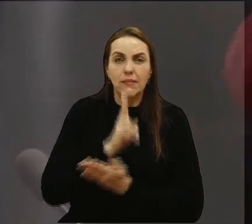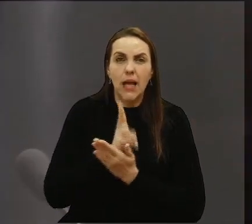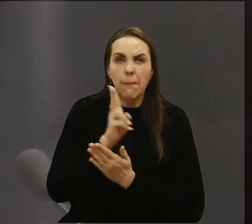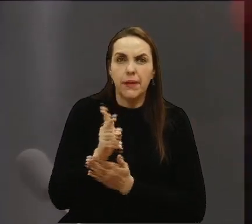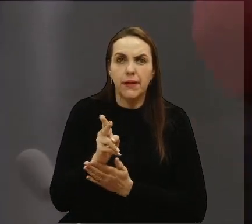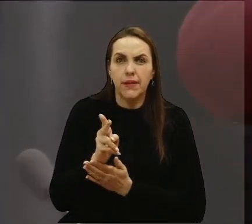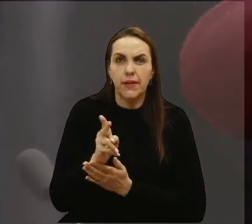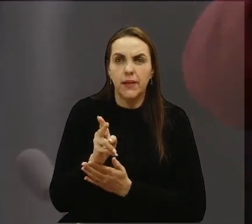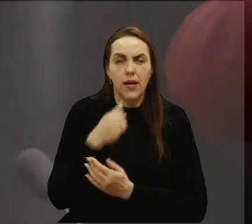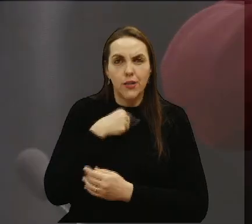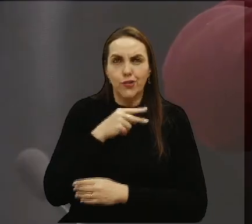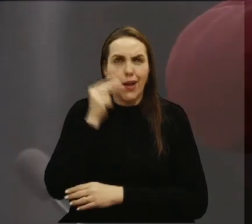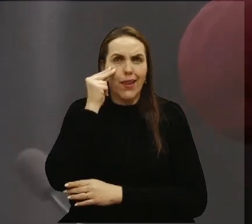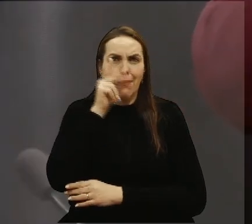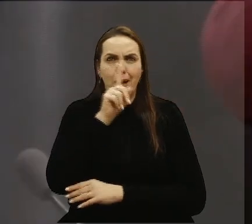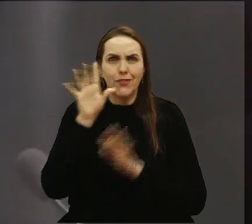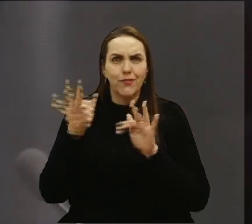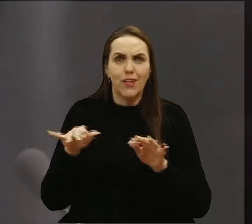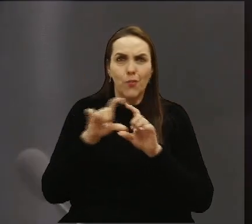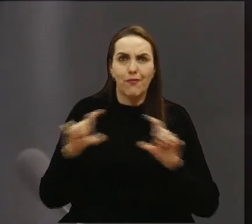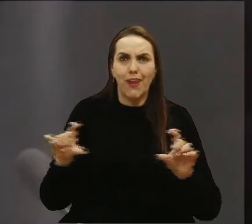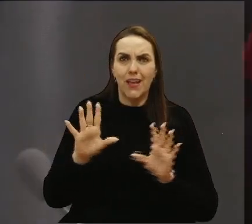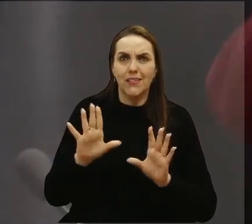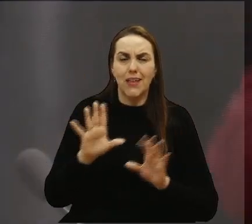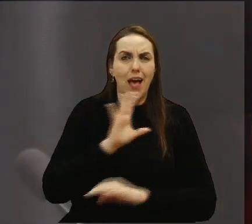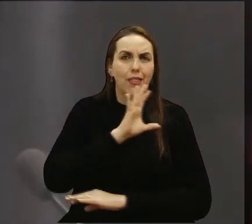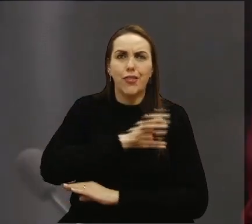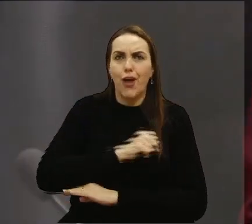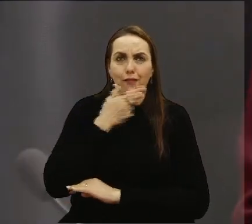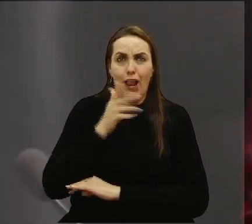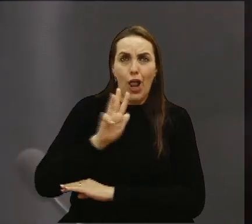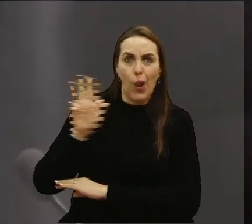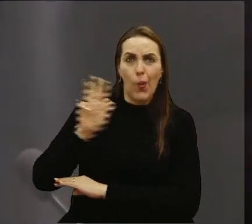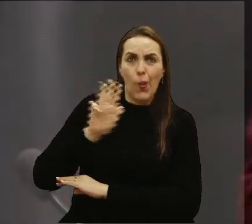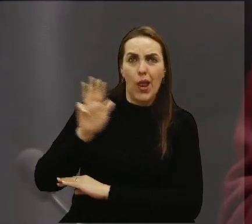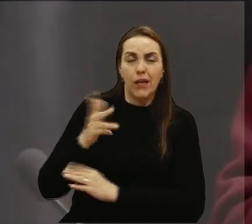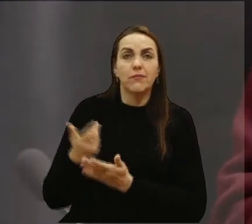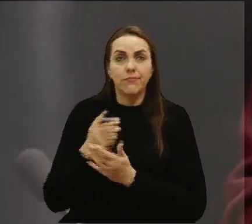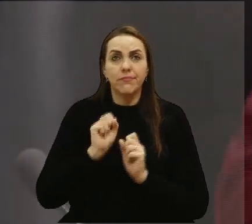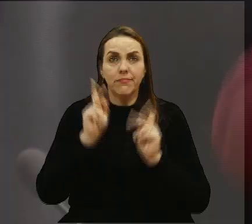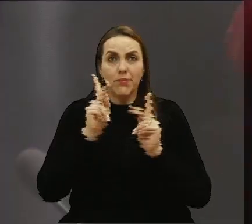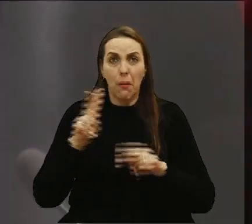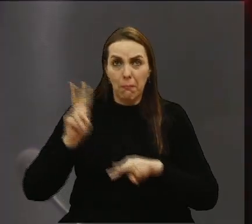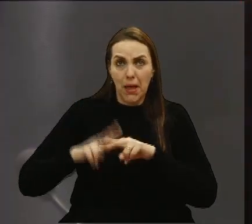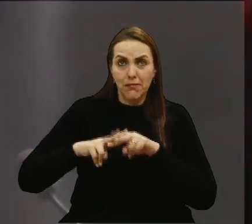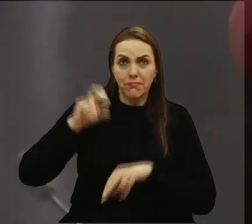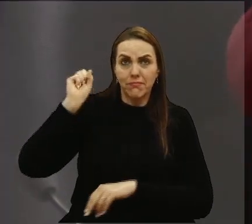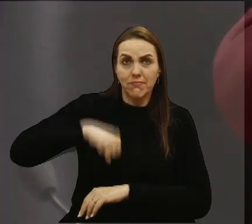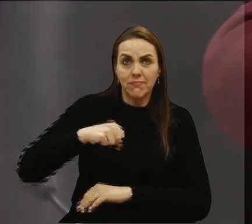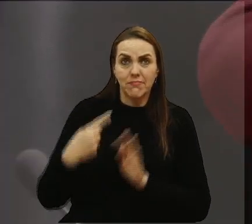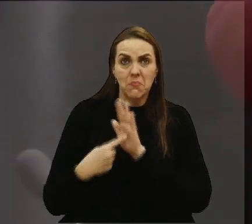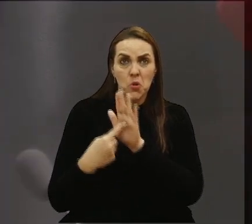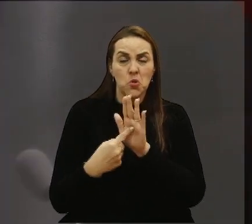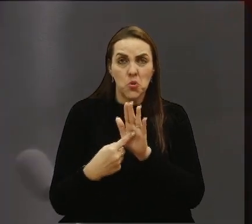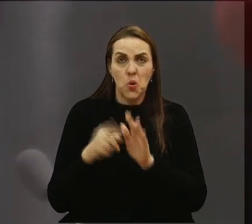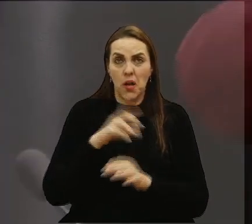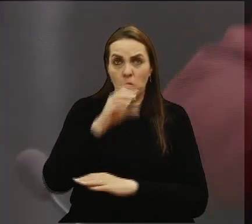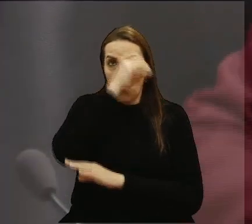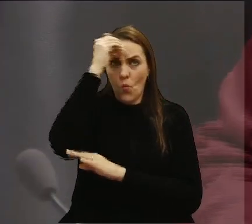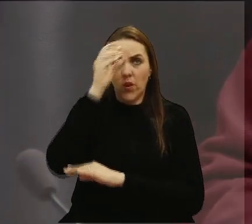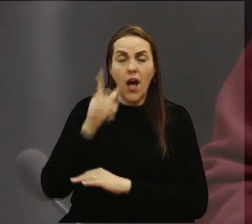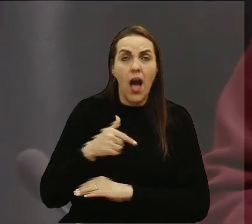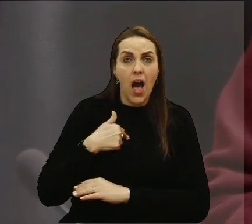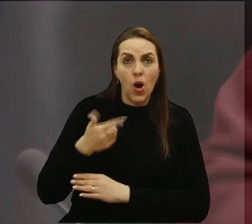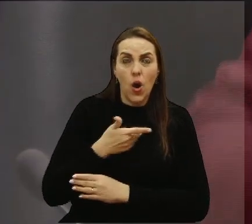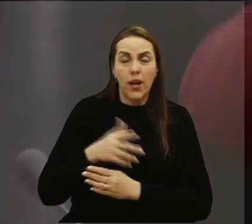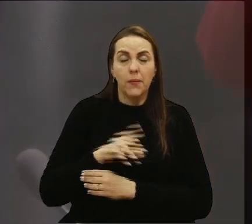eu só quero terminar com uma frase, né, que eles adoram falar do Lula aqui, que já foi preso, sim, mostrou a sua inocência e hoje está na